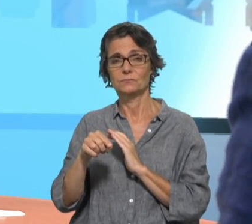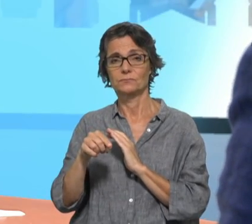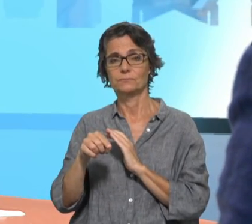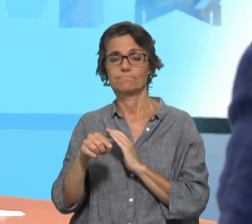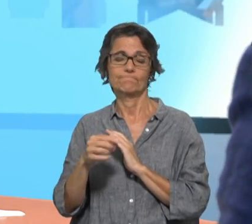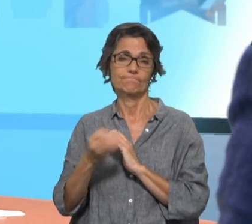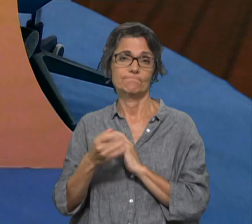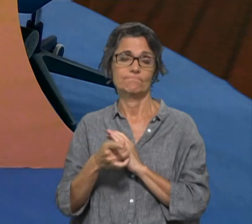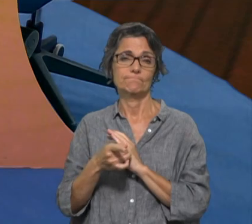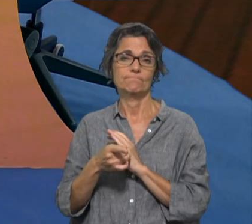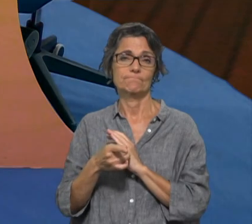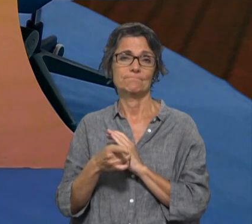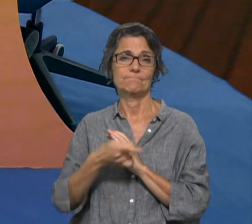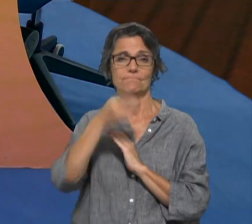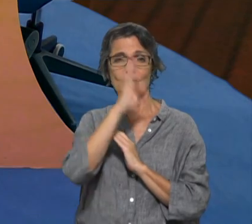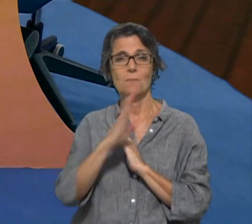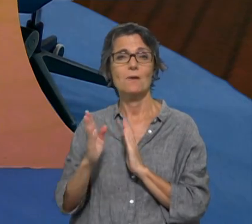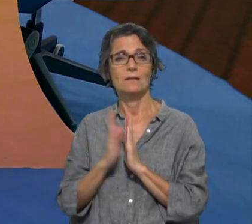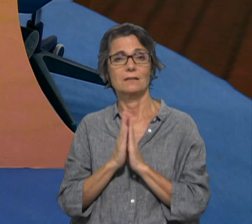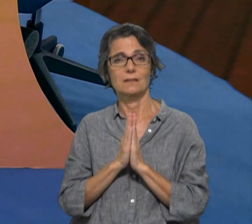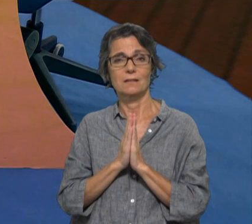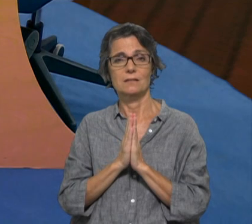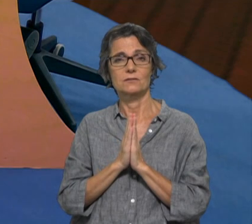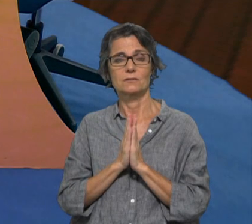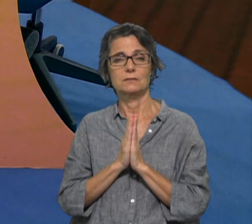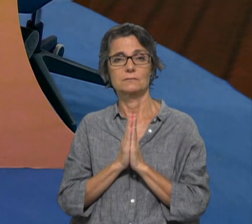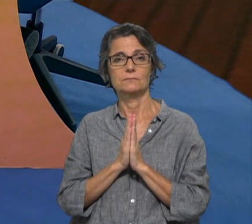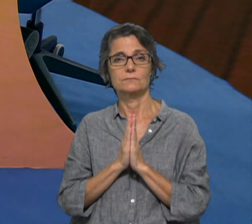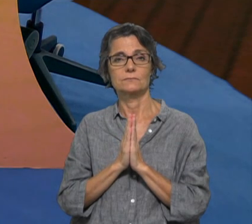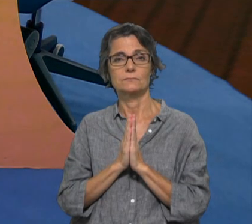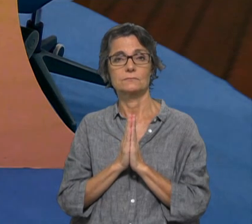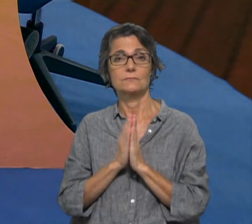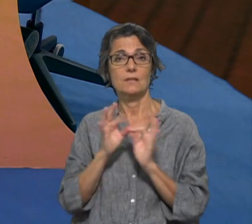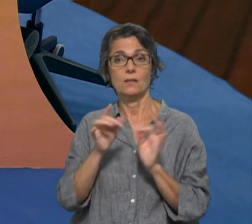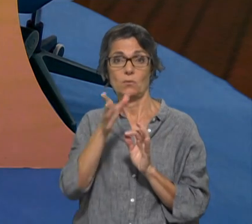ser a prática religiosa assente, lá está, como falávamos no início,